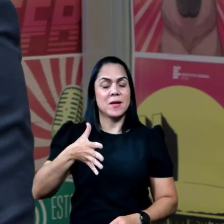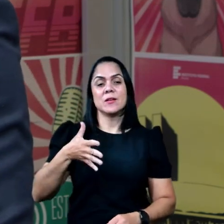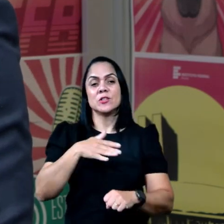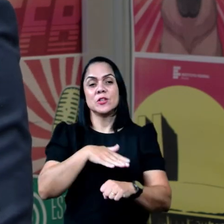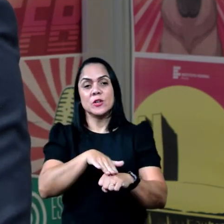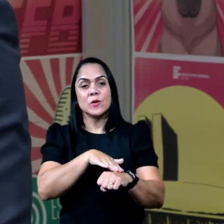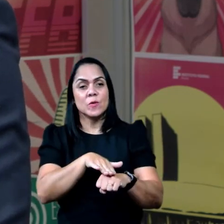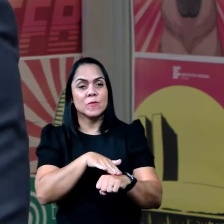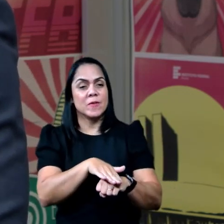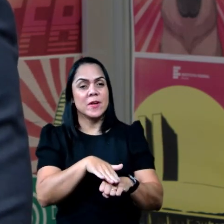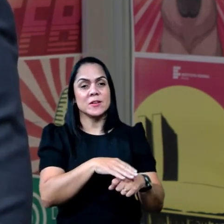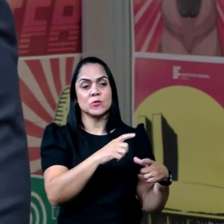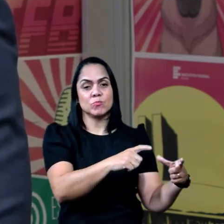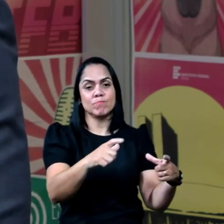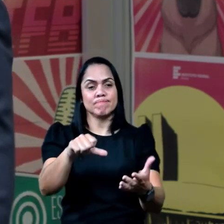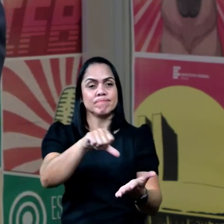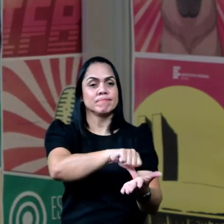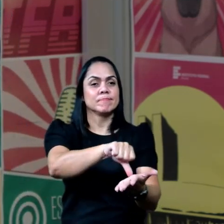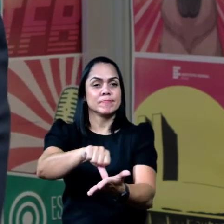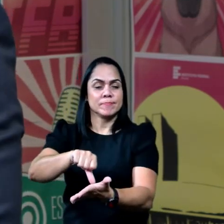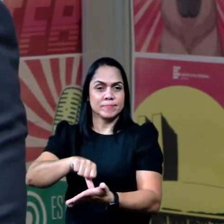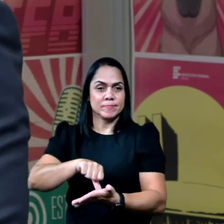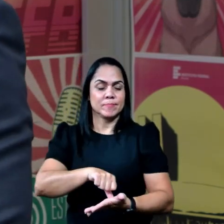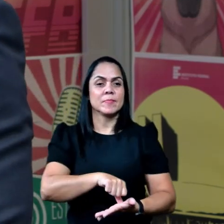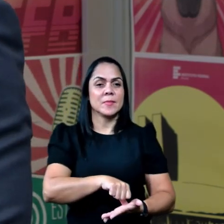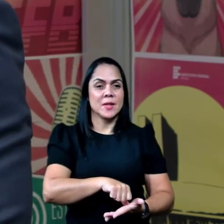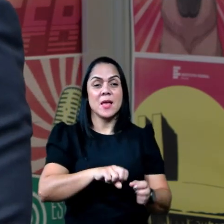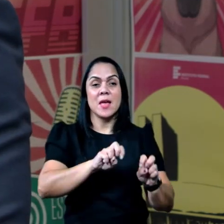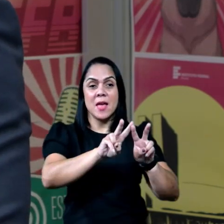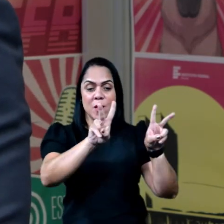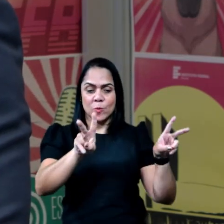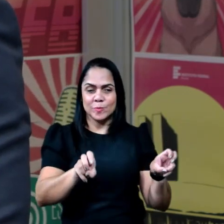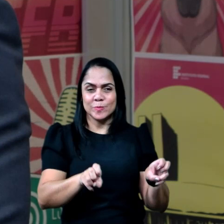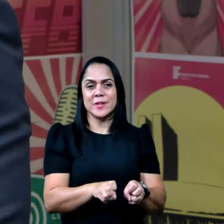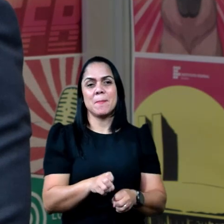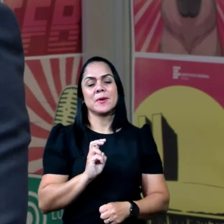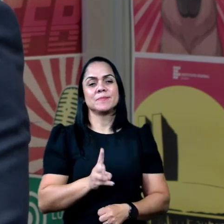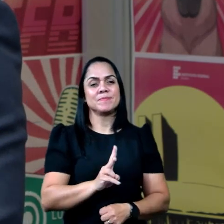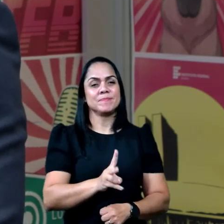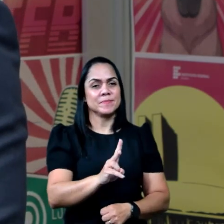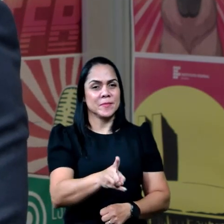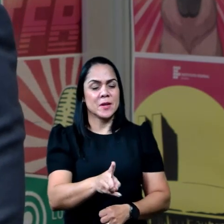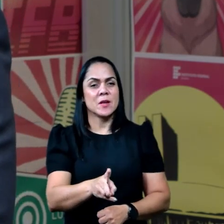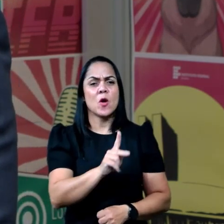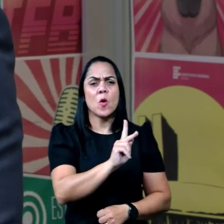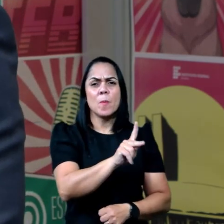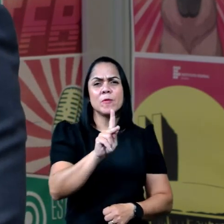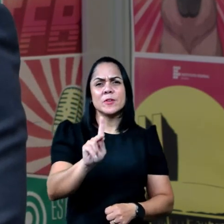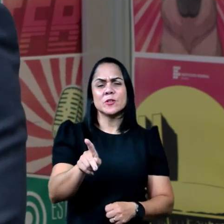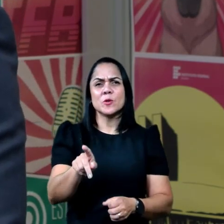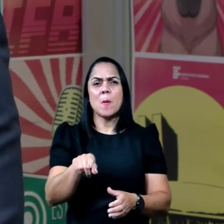conversas em vários campi, também um tema recorrente. Essa questão, os professores questionam, não, mas